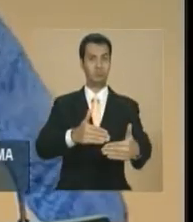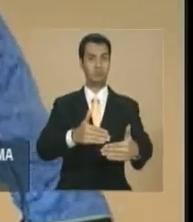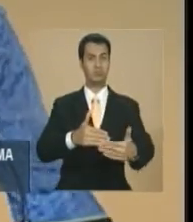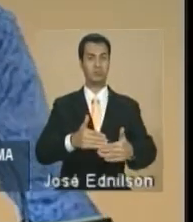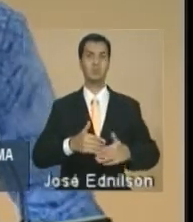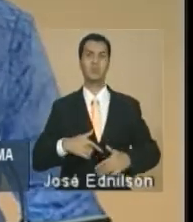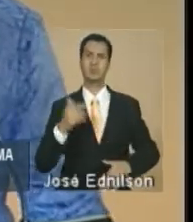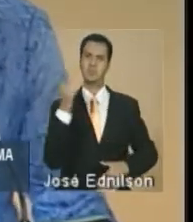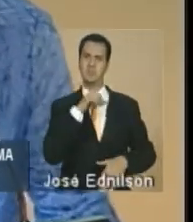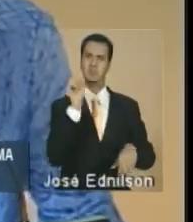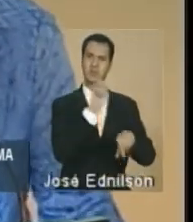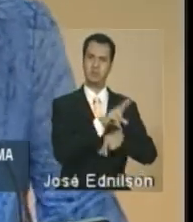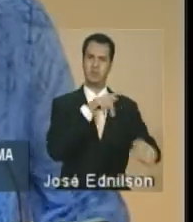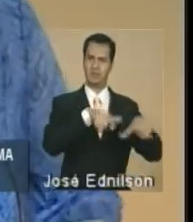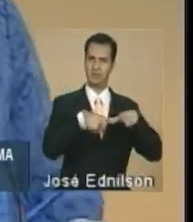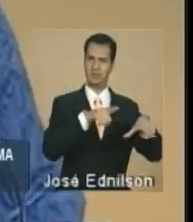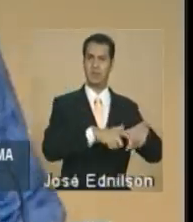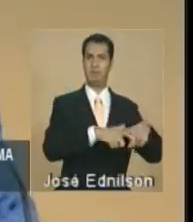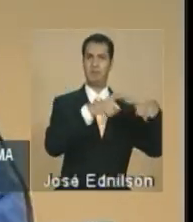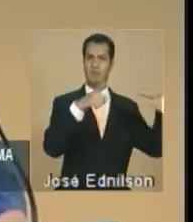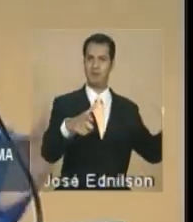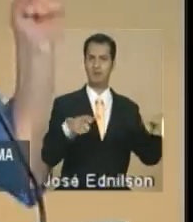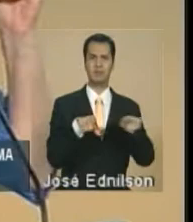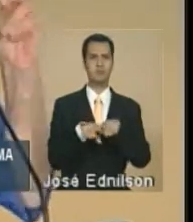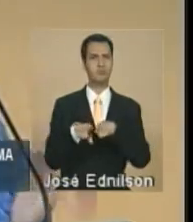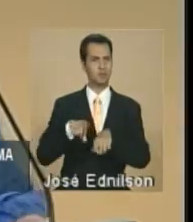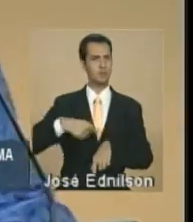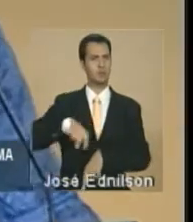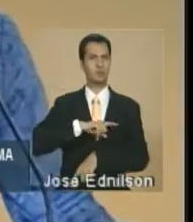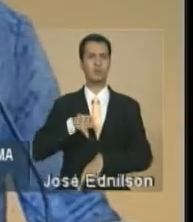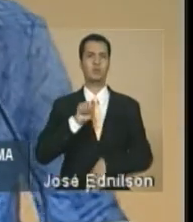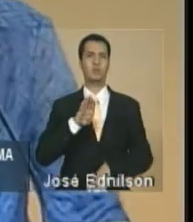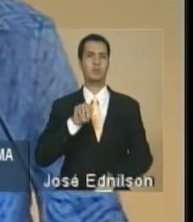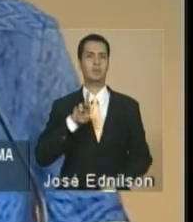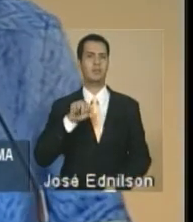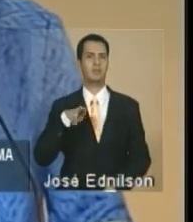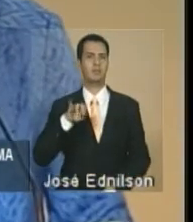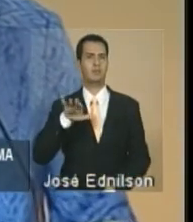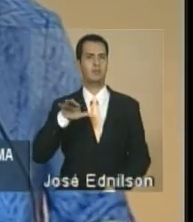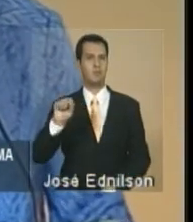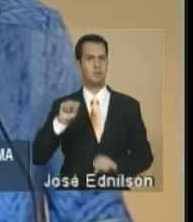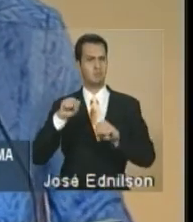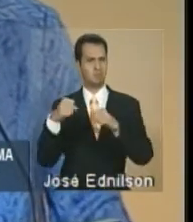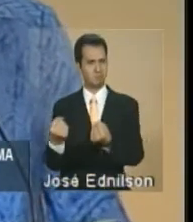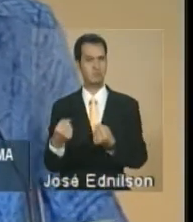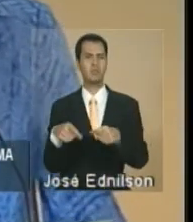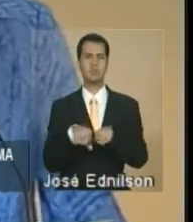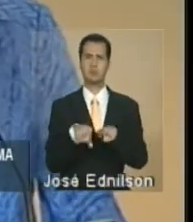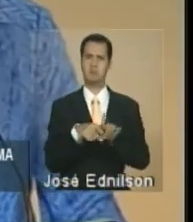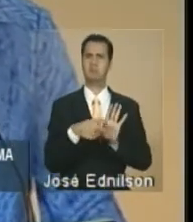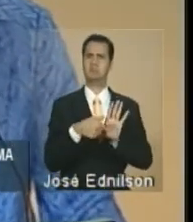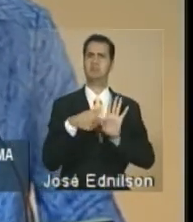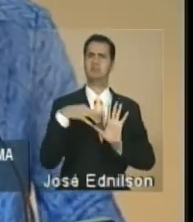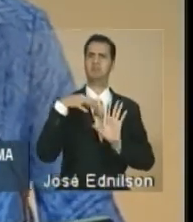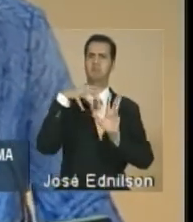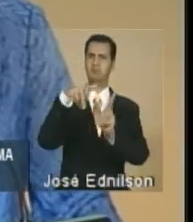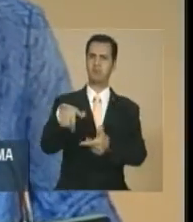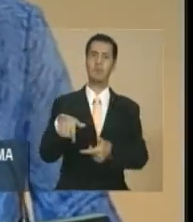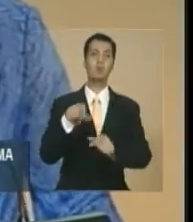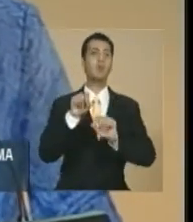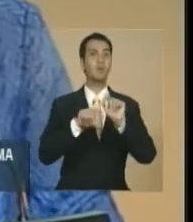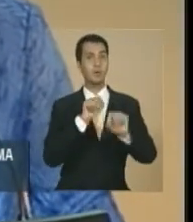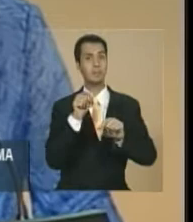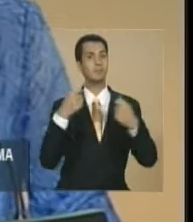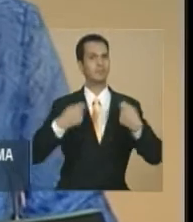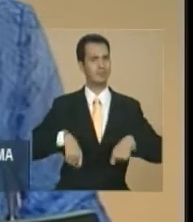emprego, afirmando a nossa soberania, tendo importância internacional, se nós não tivermos